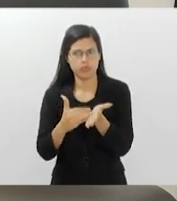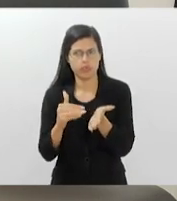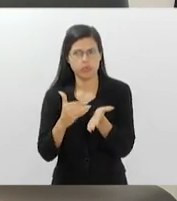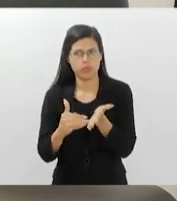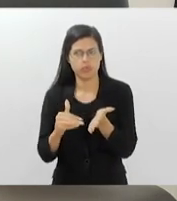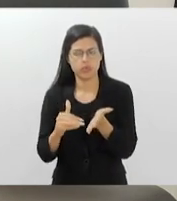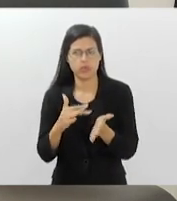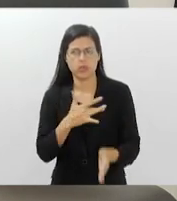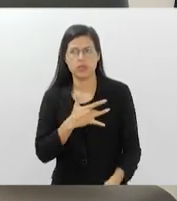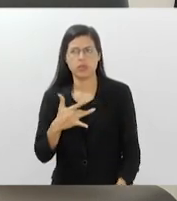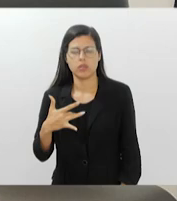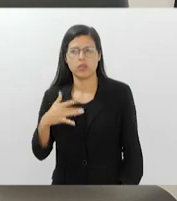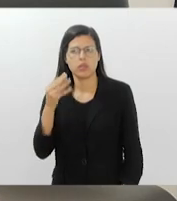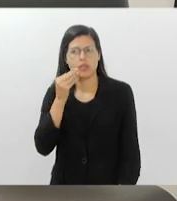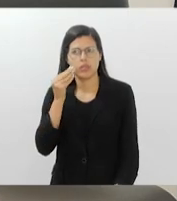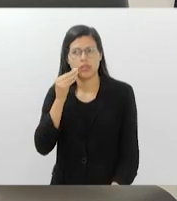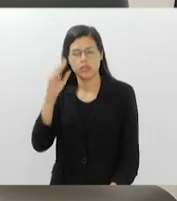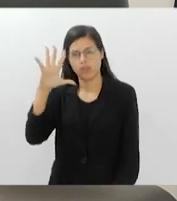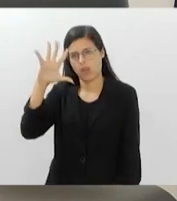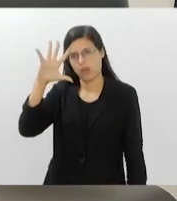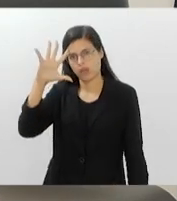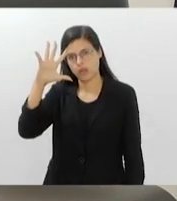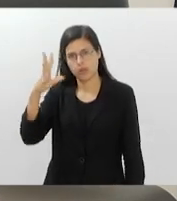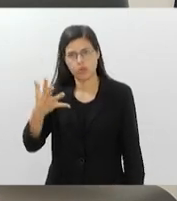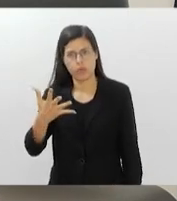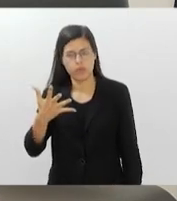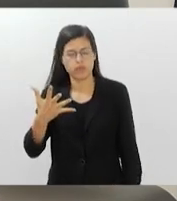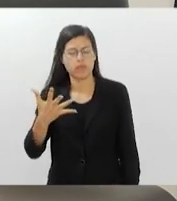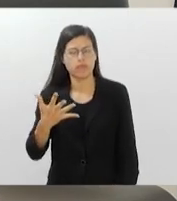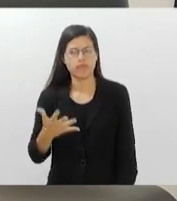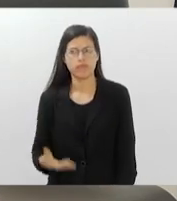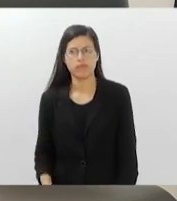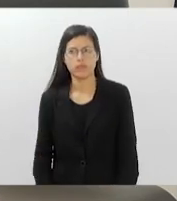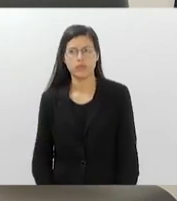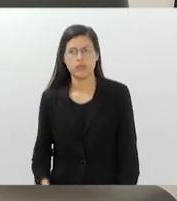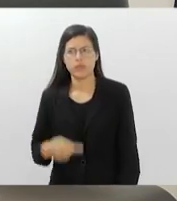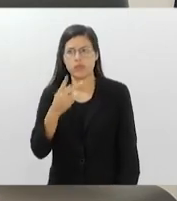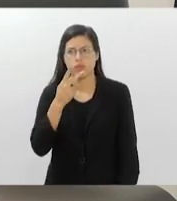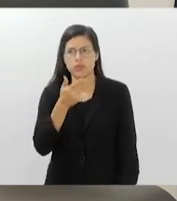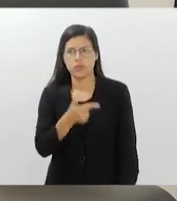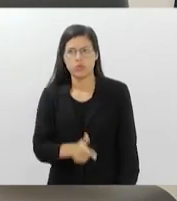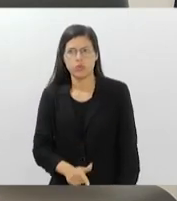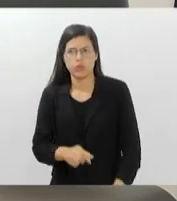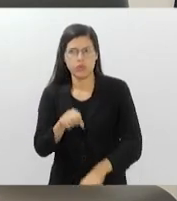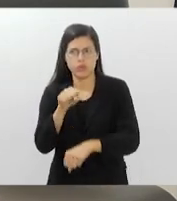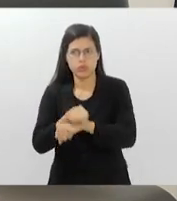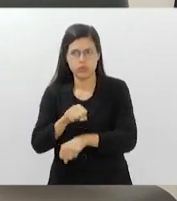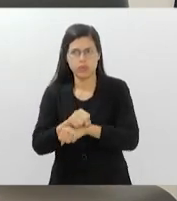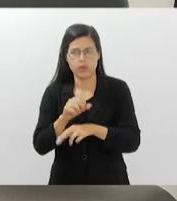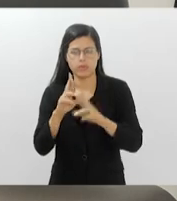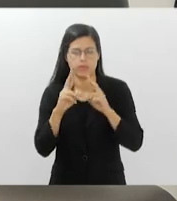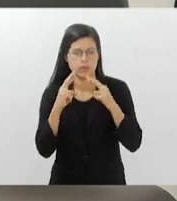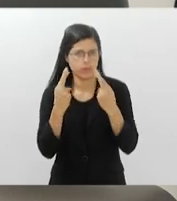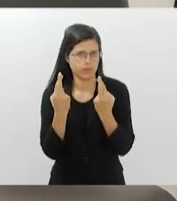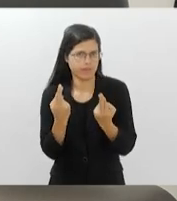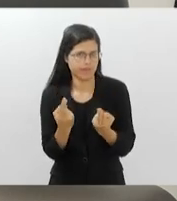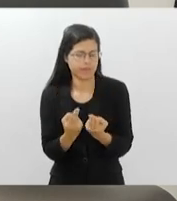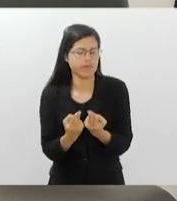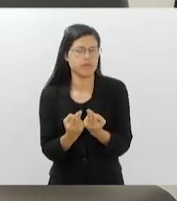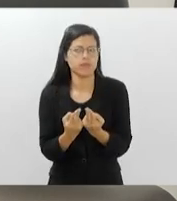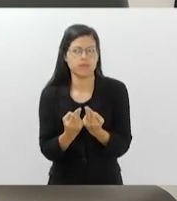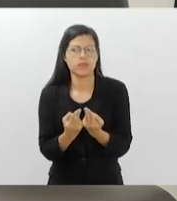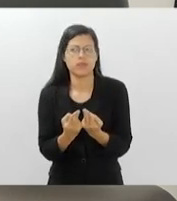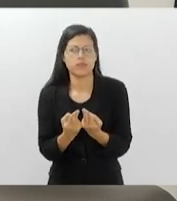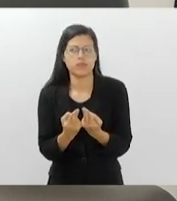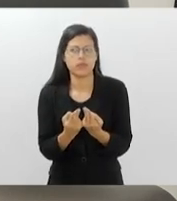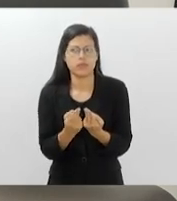contribuir paraa solução desse impasse E aí dizer mais uma vez tá que eu aguardo a reunião né E que